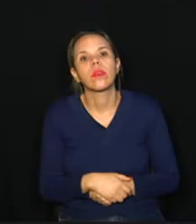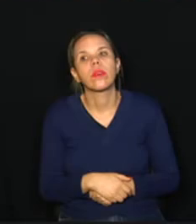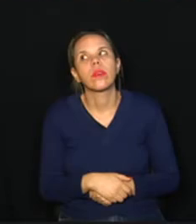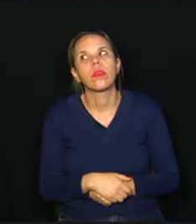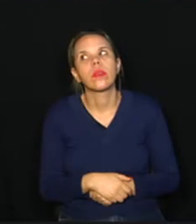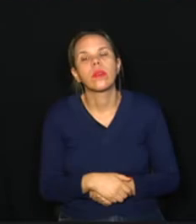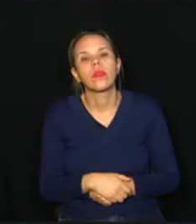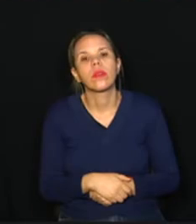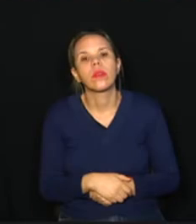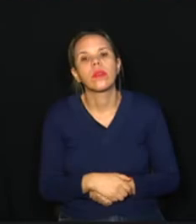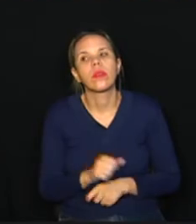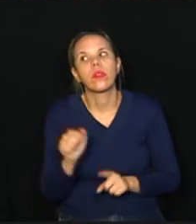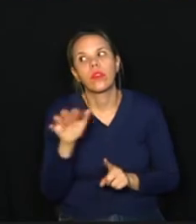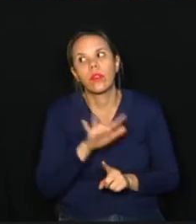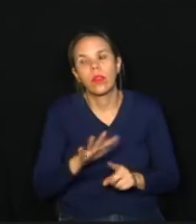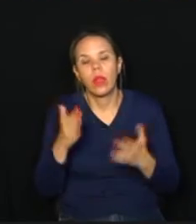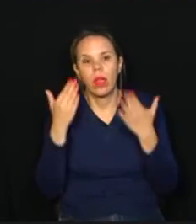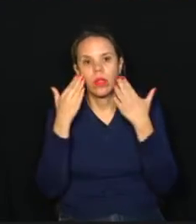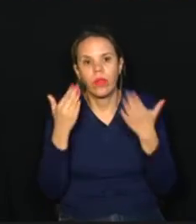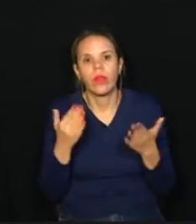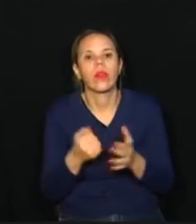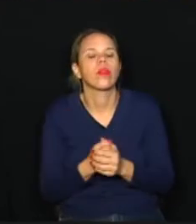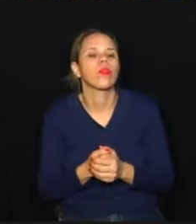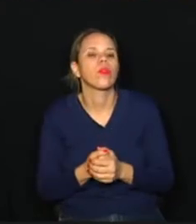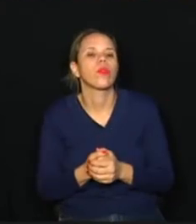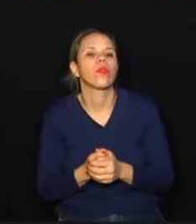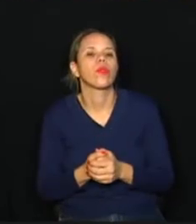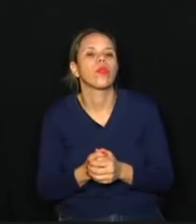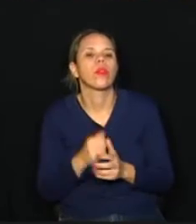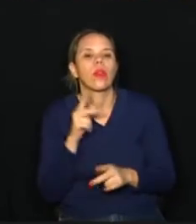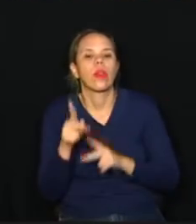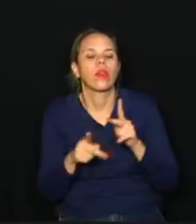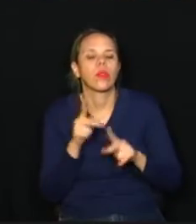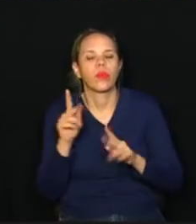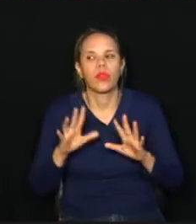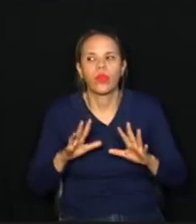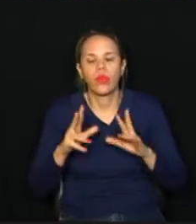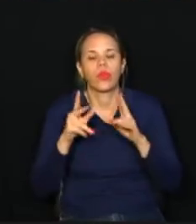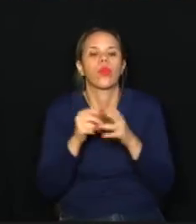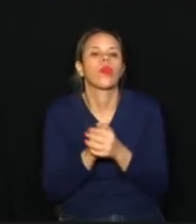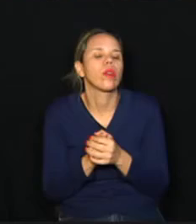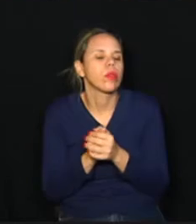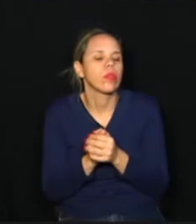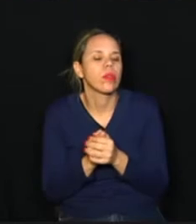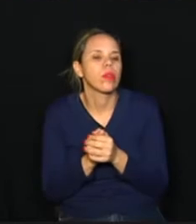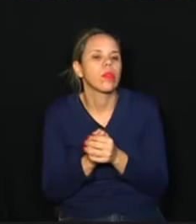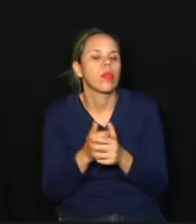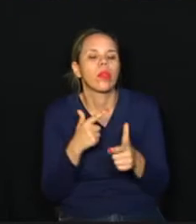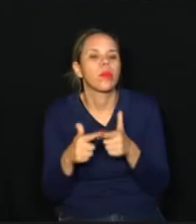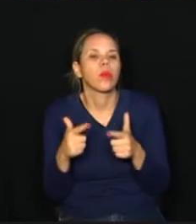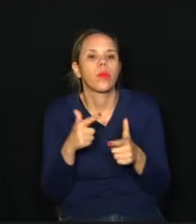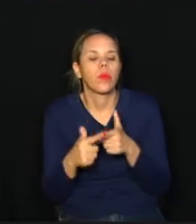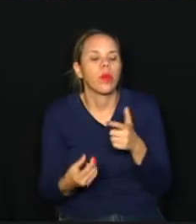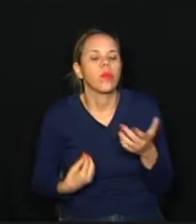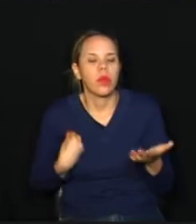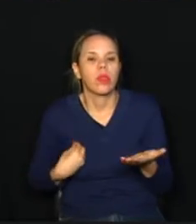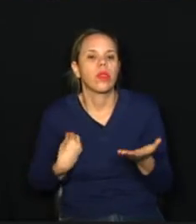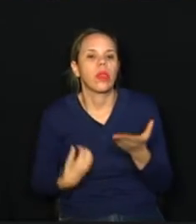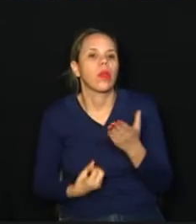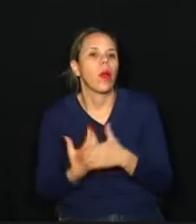extrapolar para a sociedade, para a comunidade como um todo, esse problema existente, quer